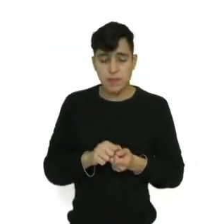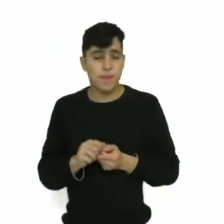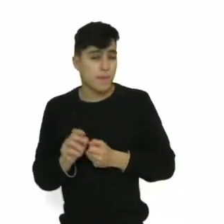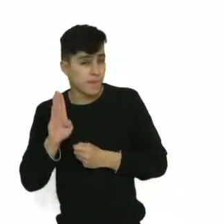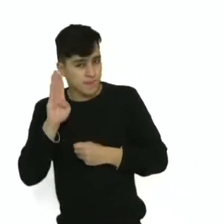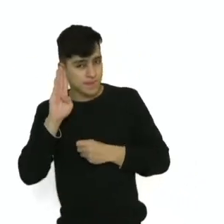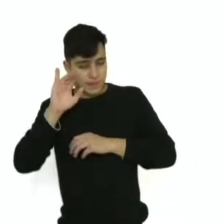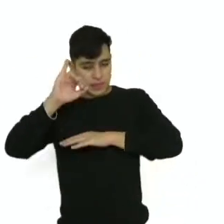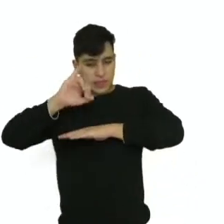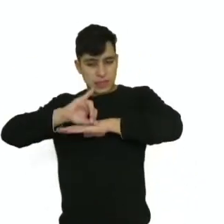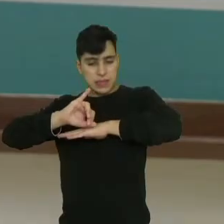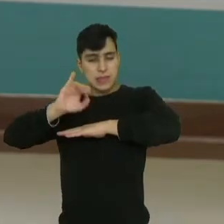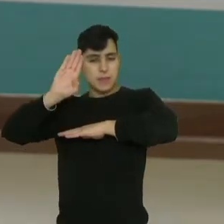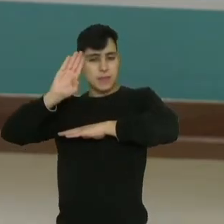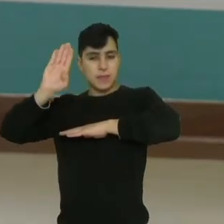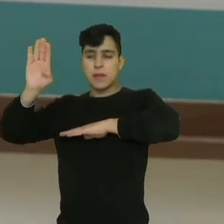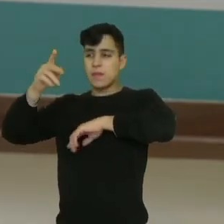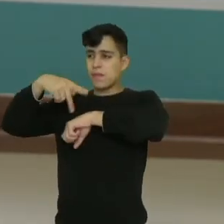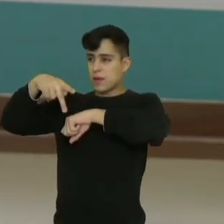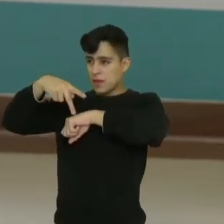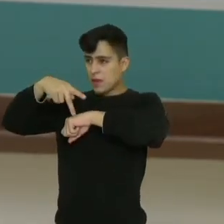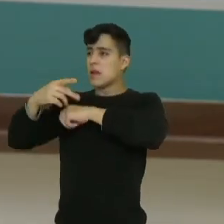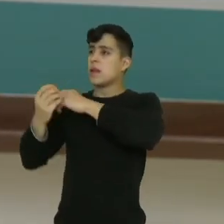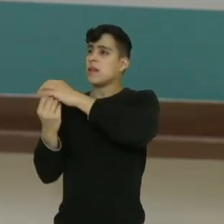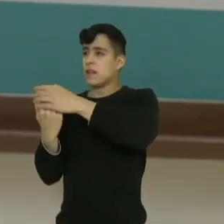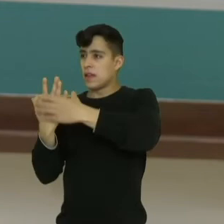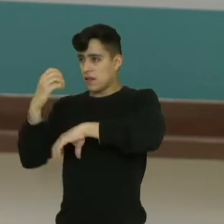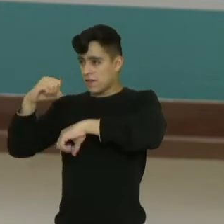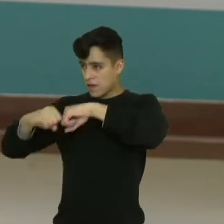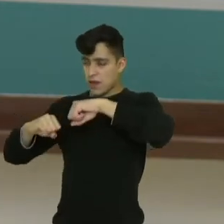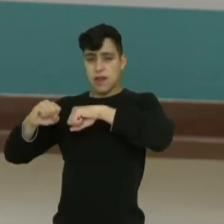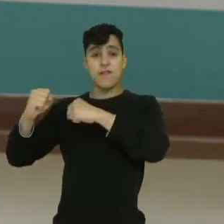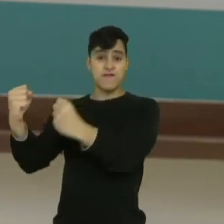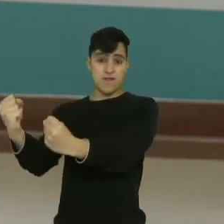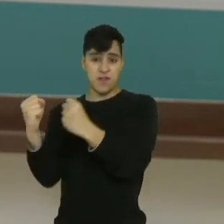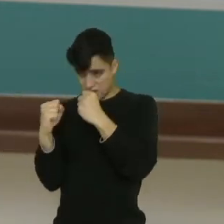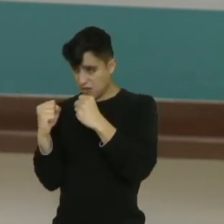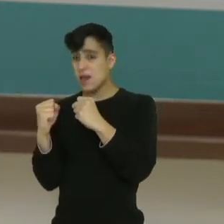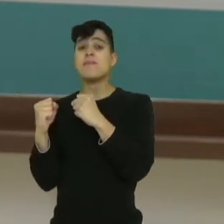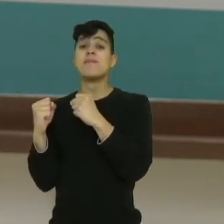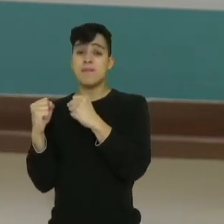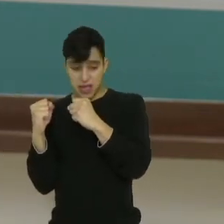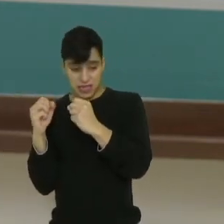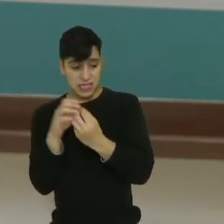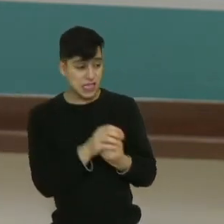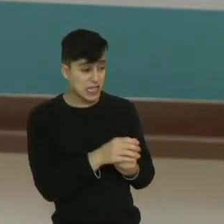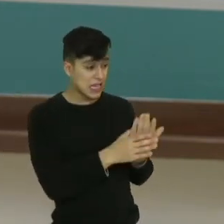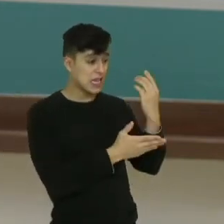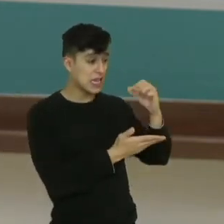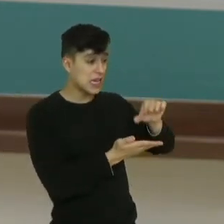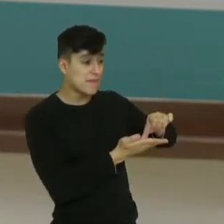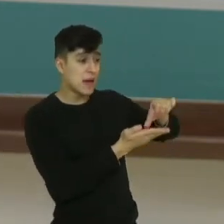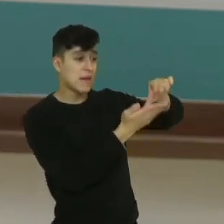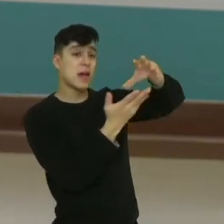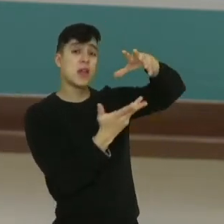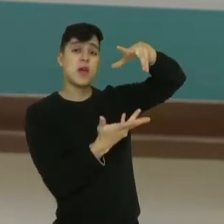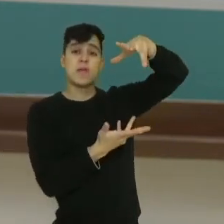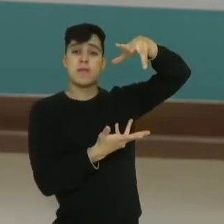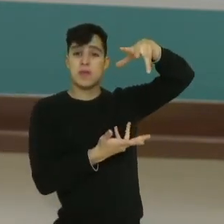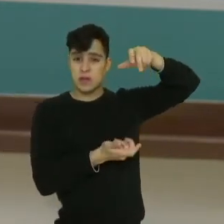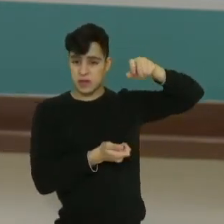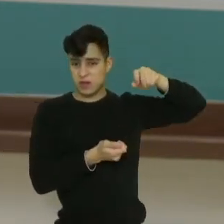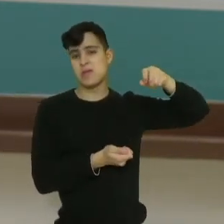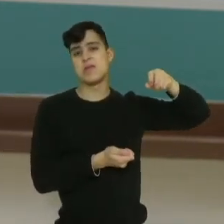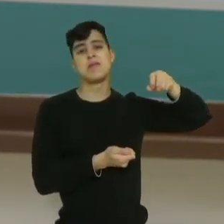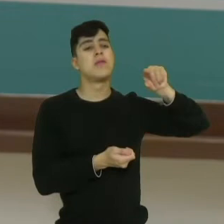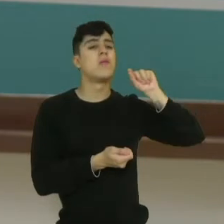origem, mas nós começamos a ter outras fábricas, outros escritórios em outros lugares do planeta, as quais nós